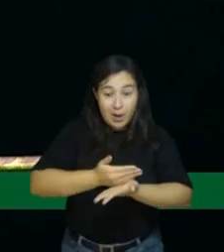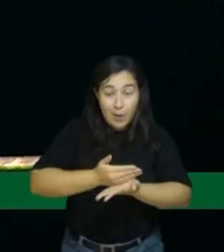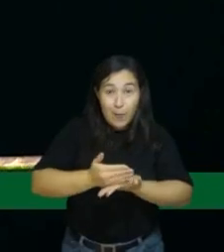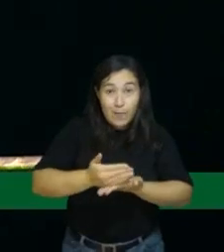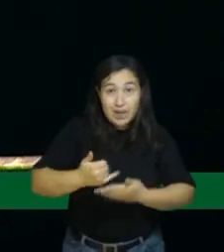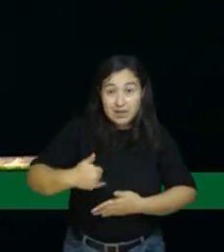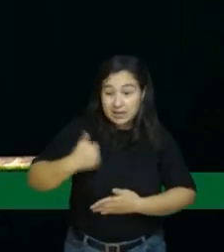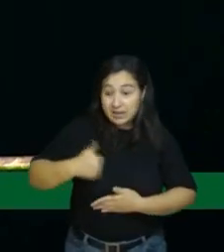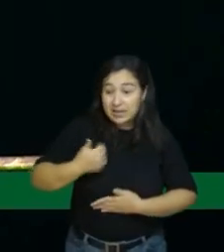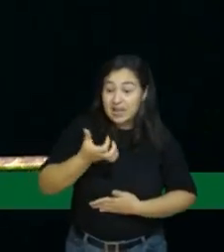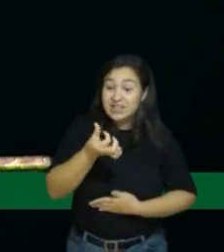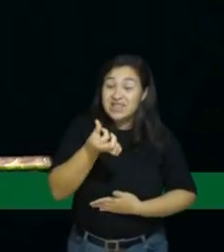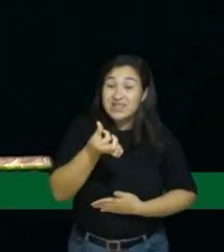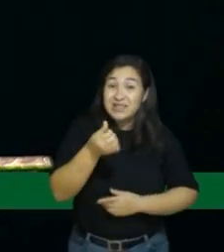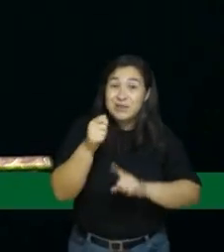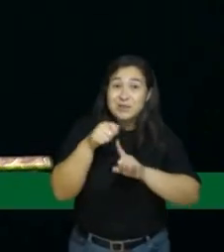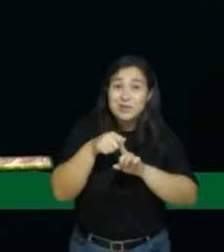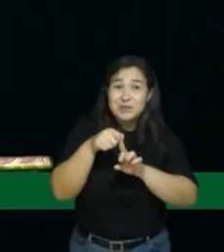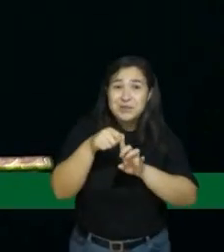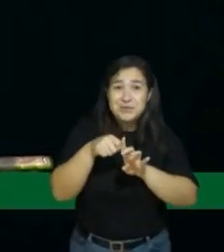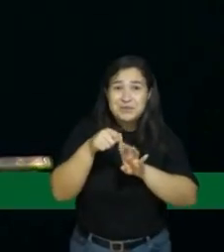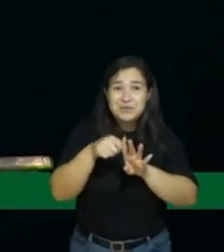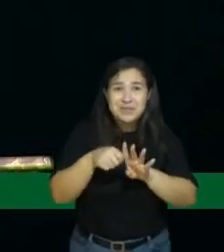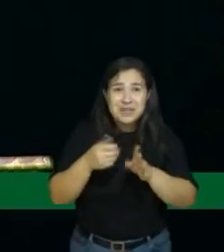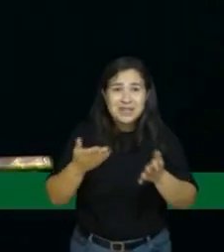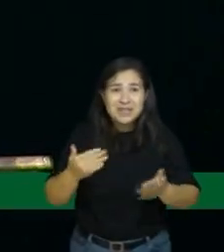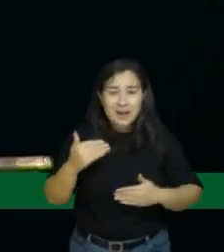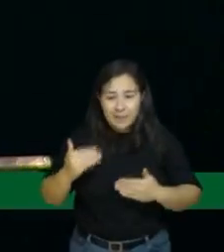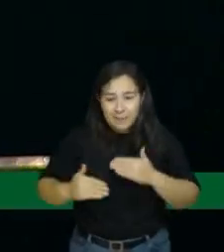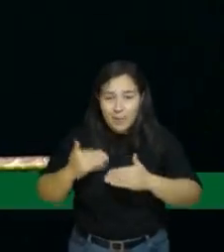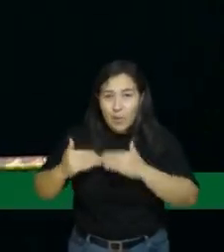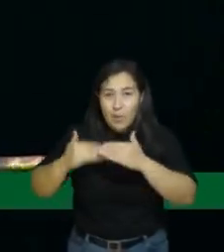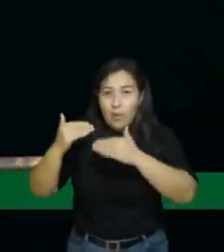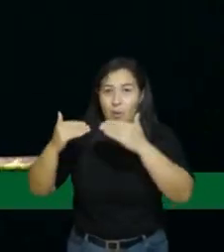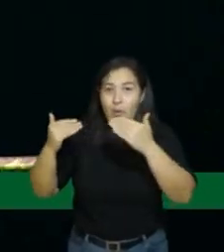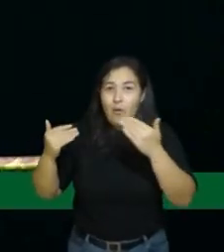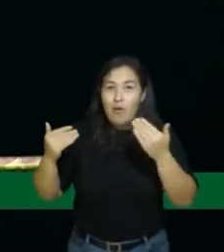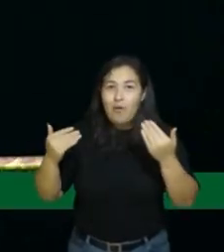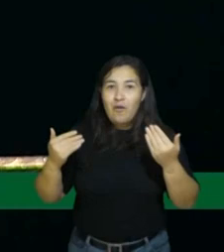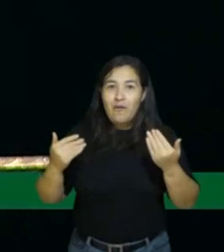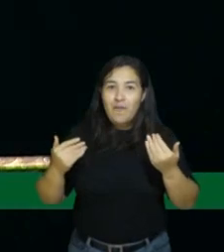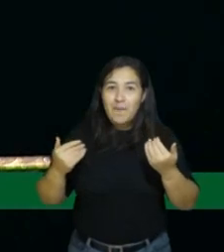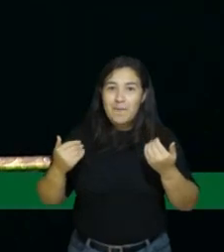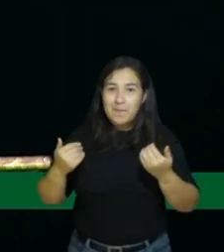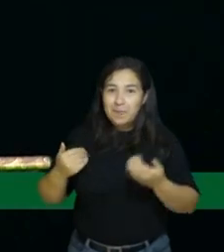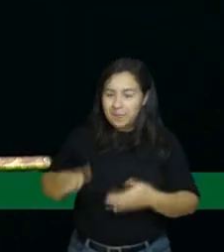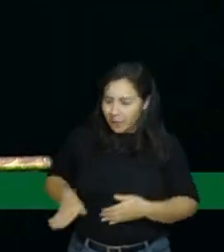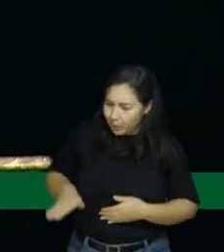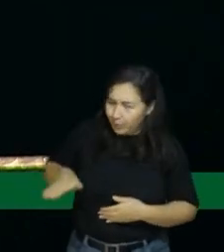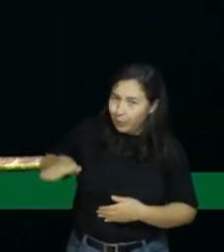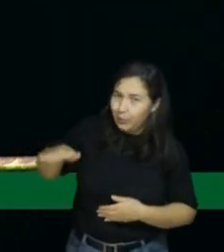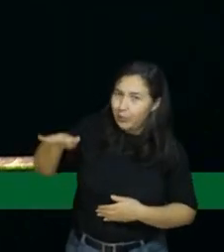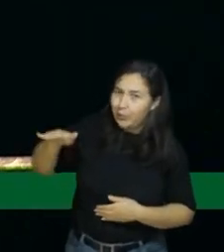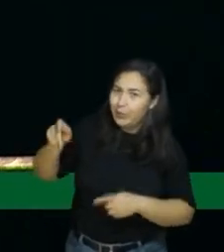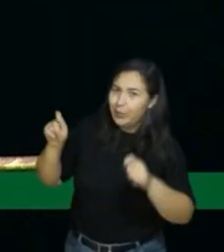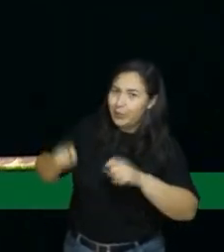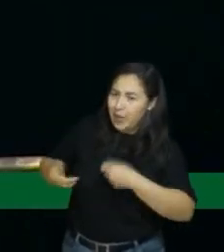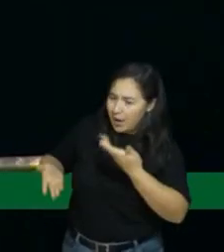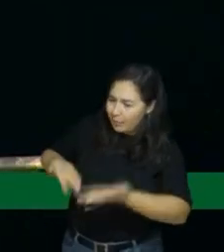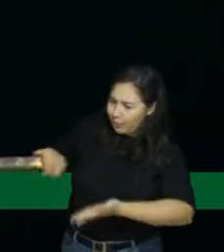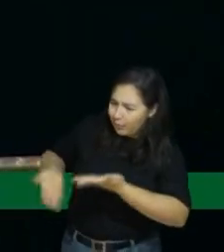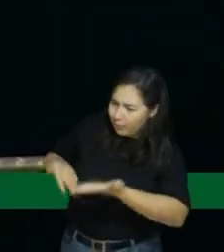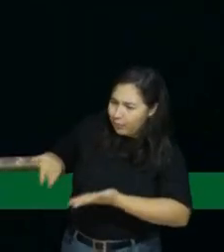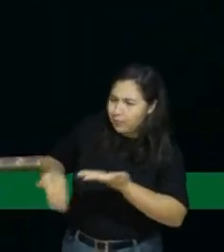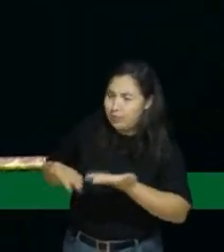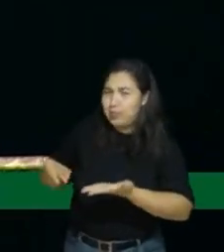idade trabalhando Europa cidad movimento motor desde a educação infantil no movimento multidisciplinar